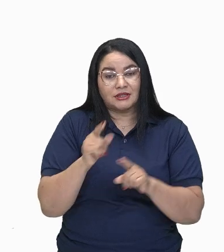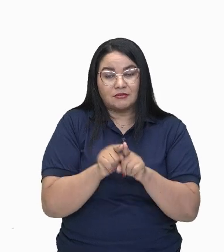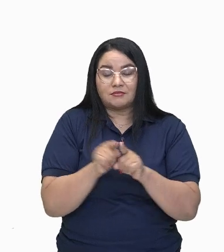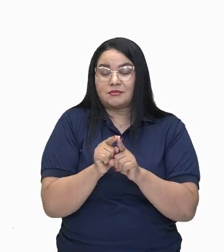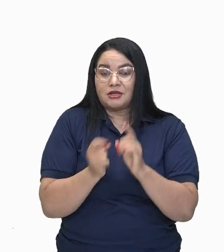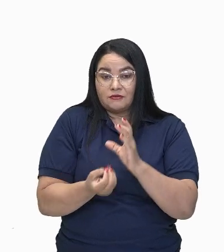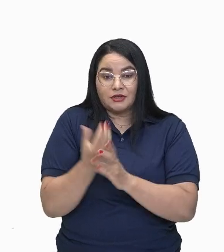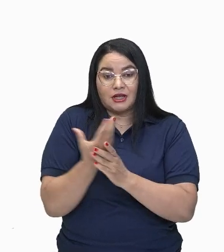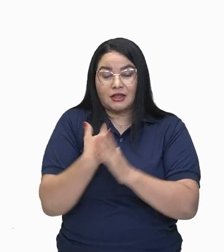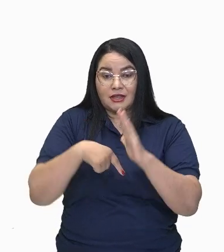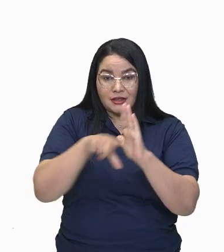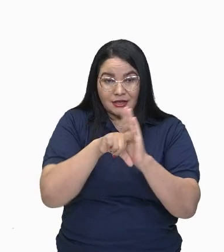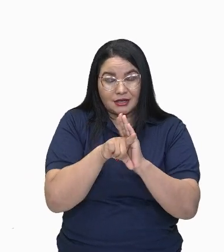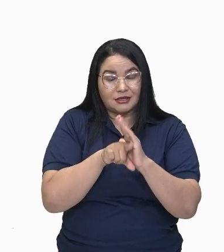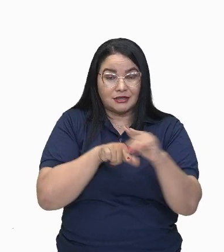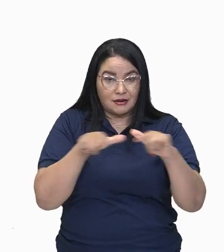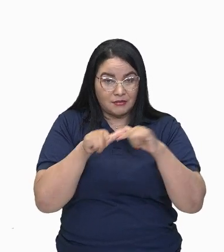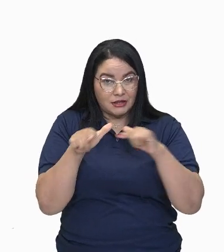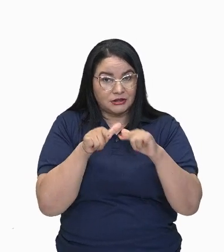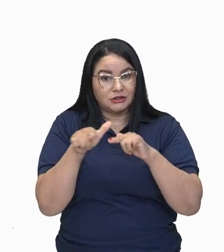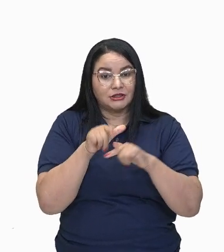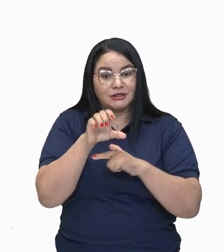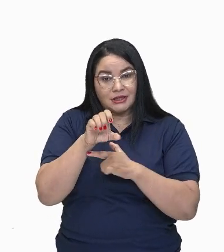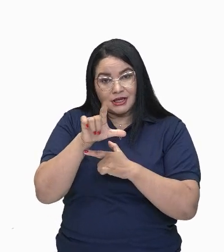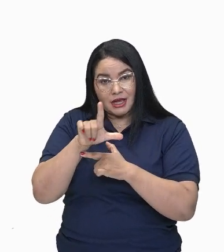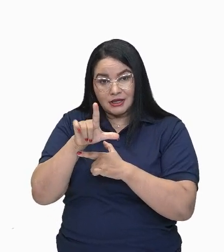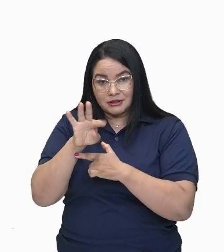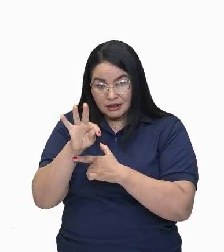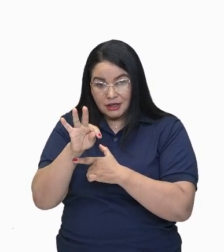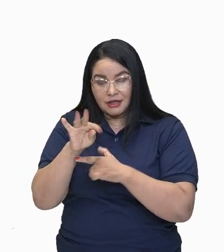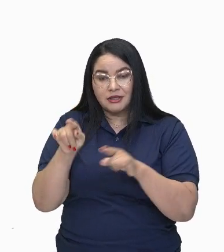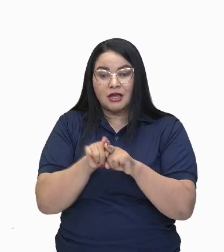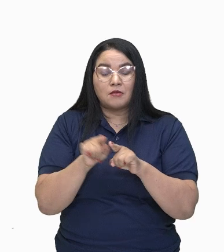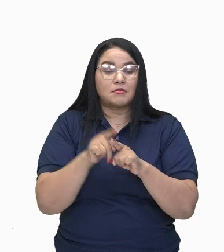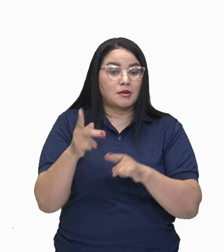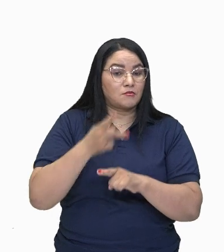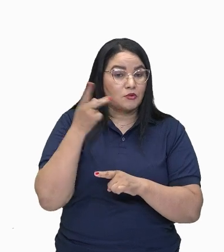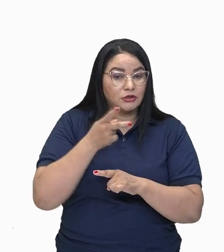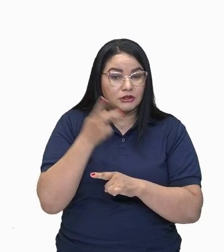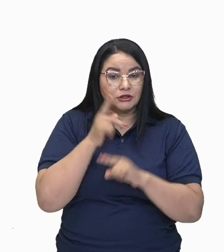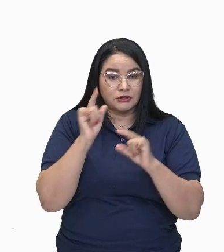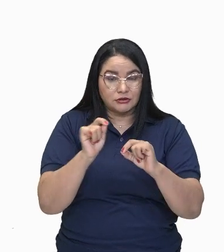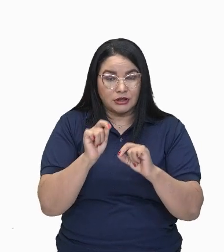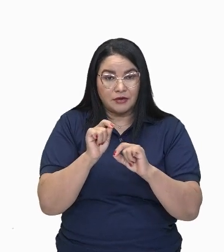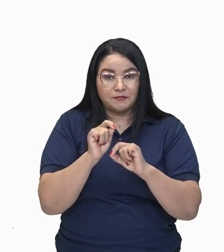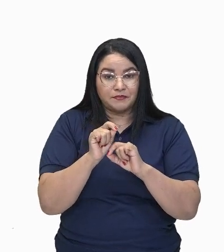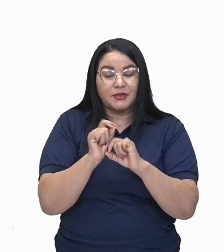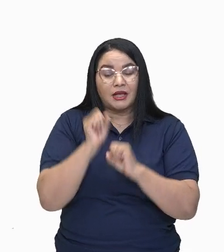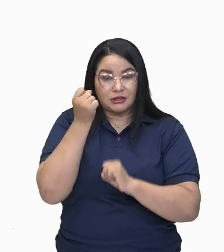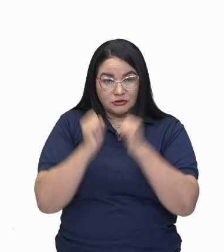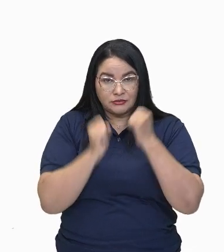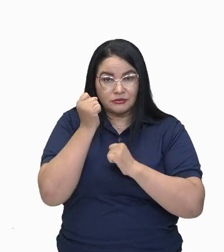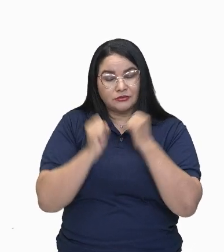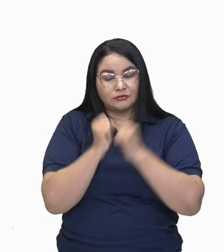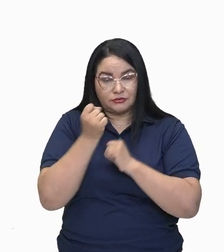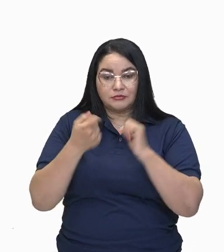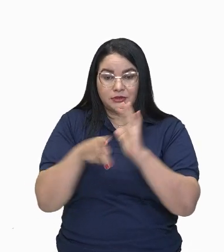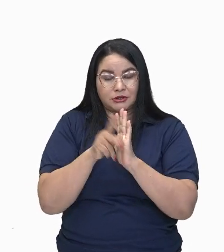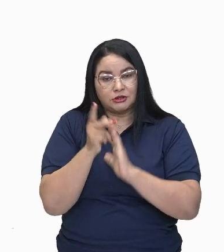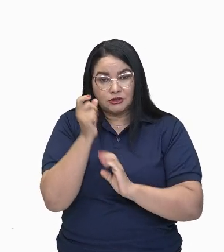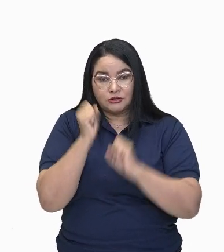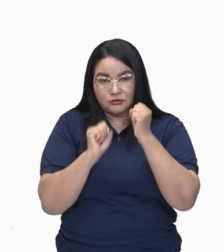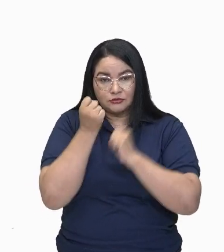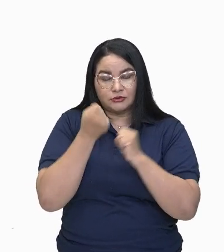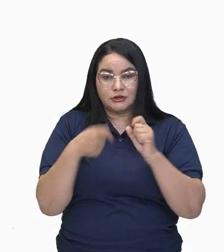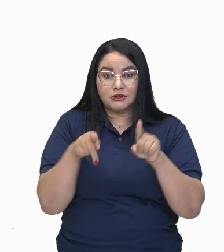leis trabalhistas, como a CLT, e políticas de industrialização, não é isso? Para